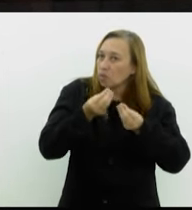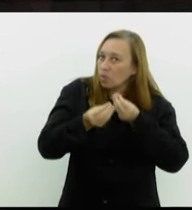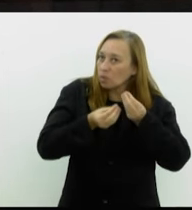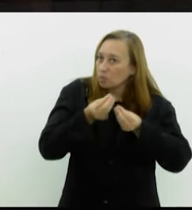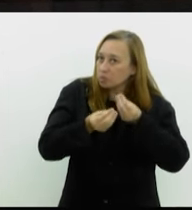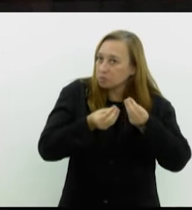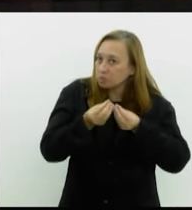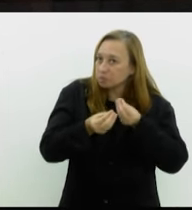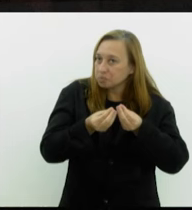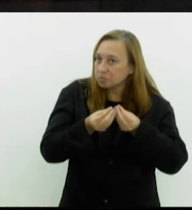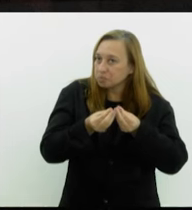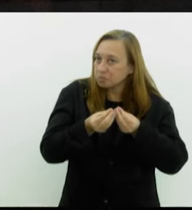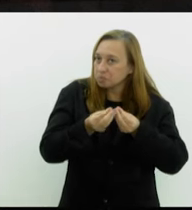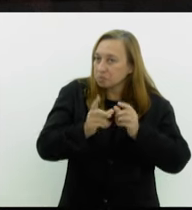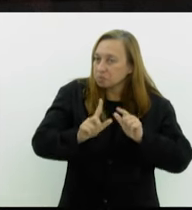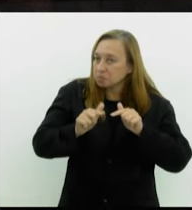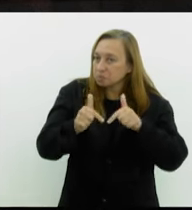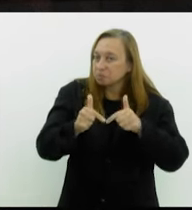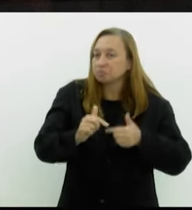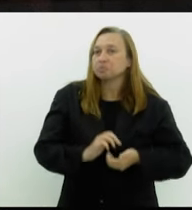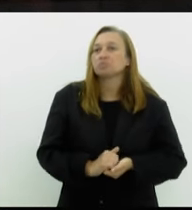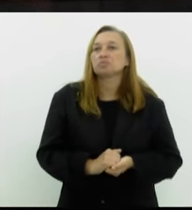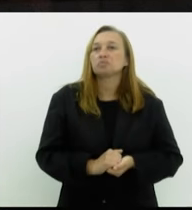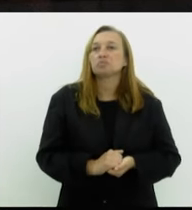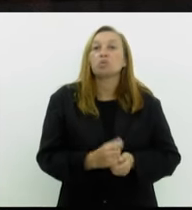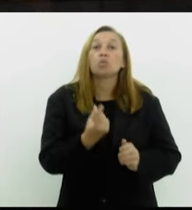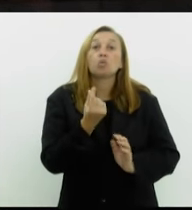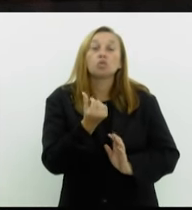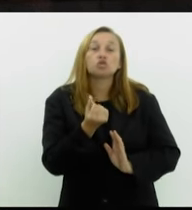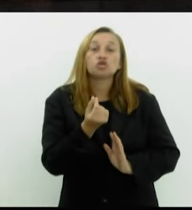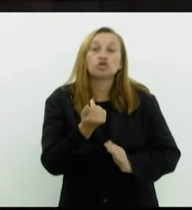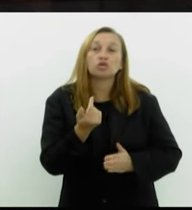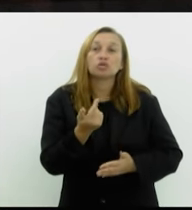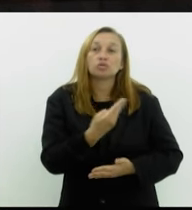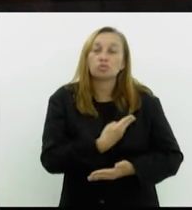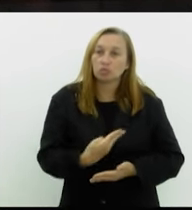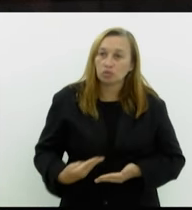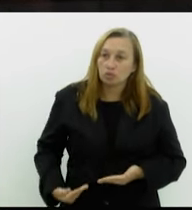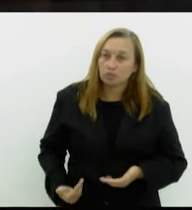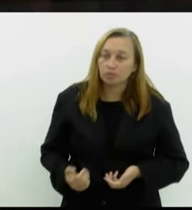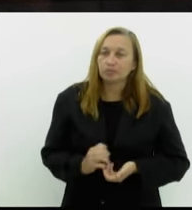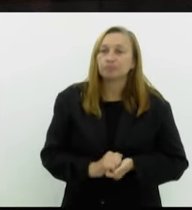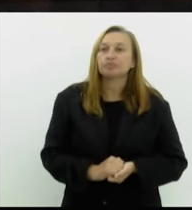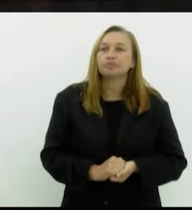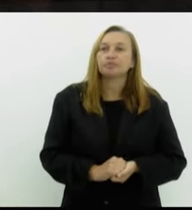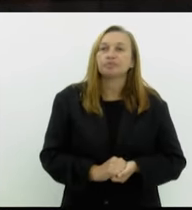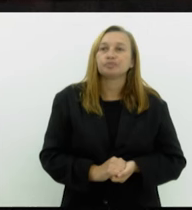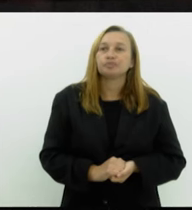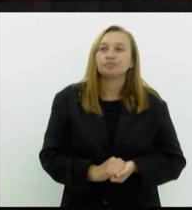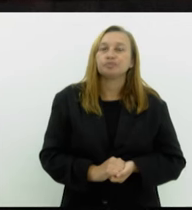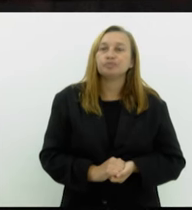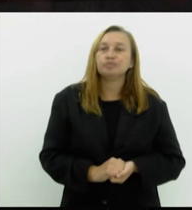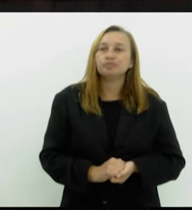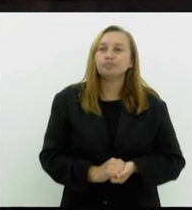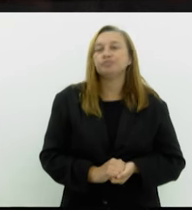ser aplicado o dinheiro público através da